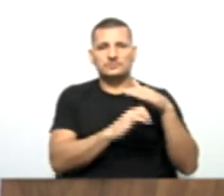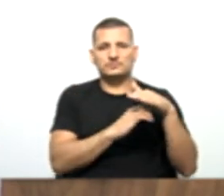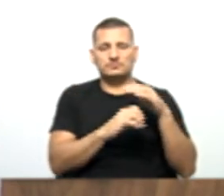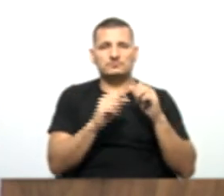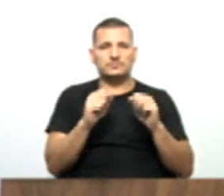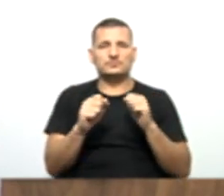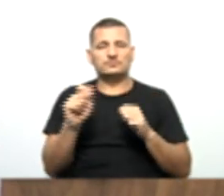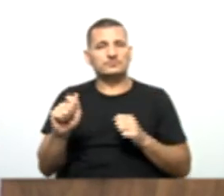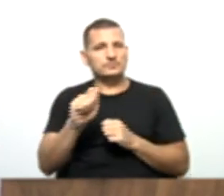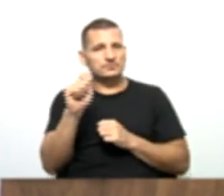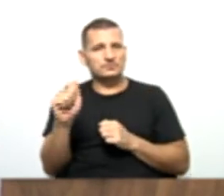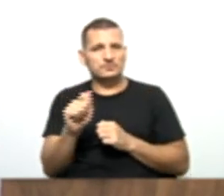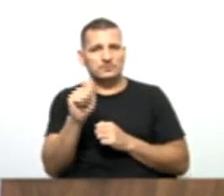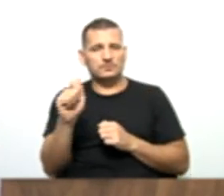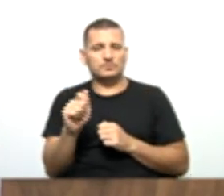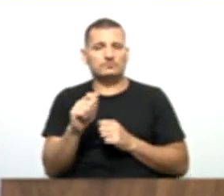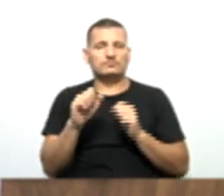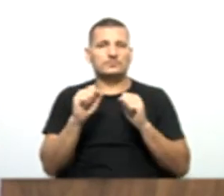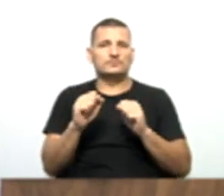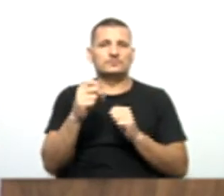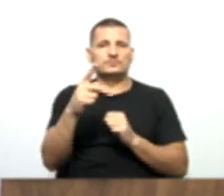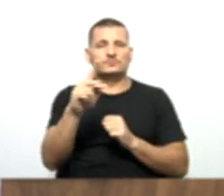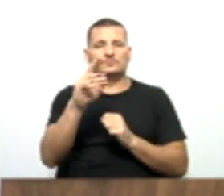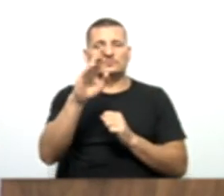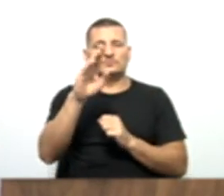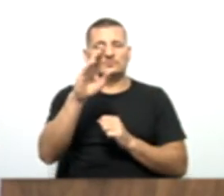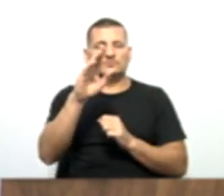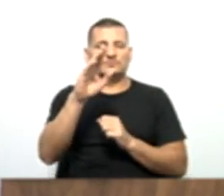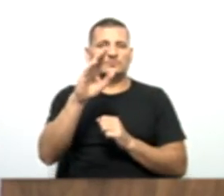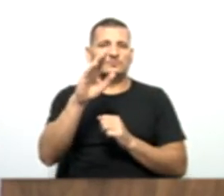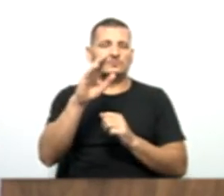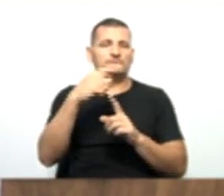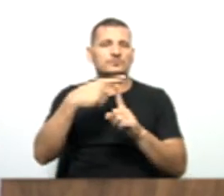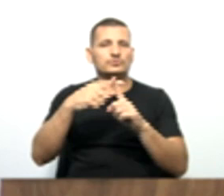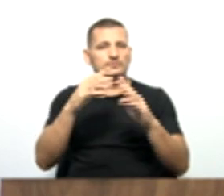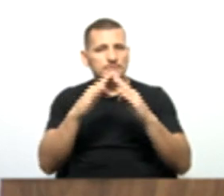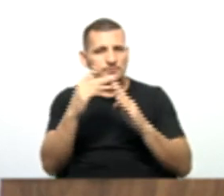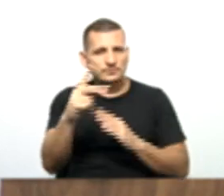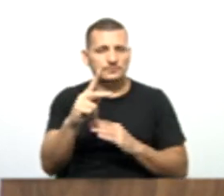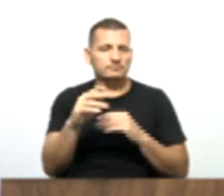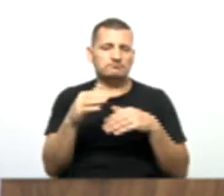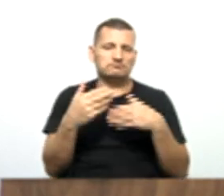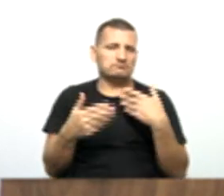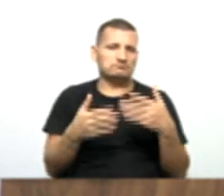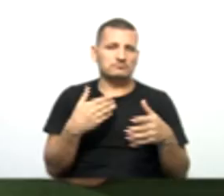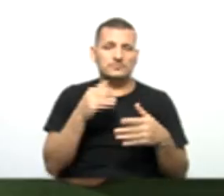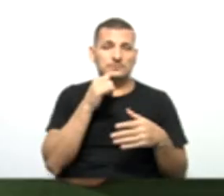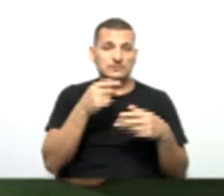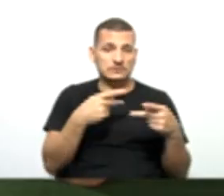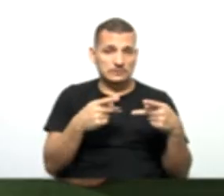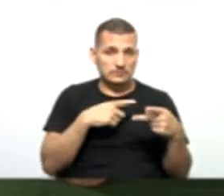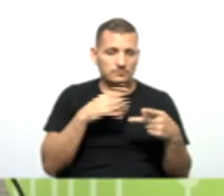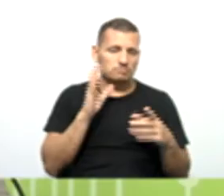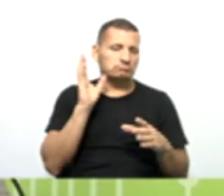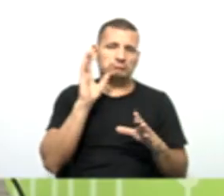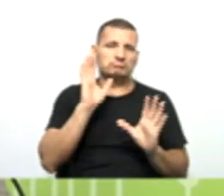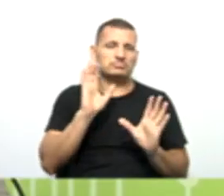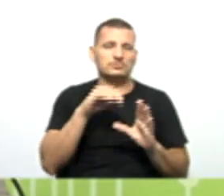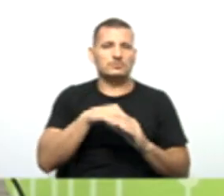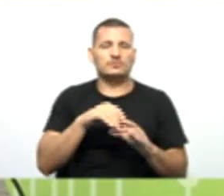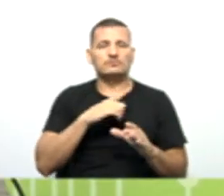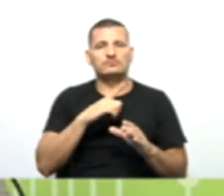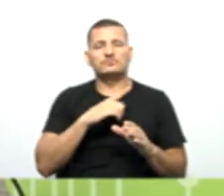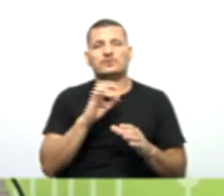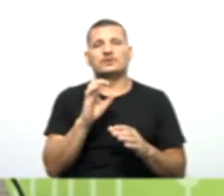de uma associação, pode ser da sua igreja, onde tiver um projeto, o escopo estará presente. Isso, professor? Perfeito, professor. Inclusive até